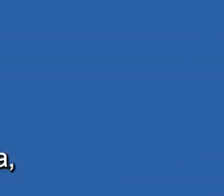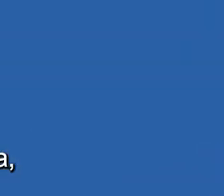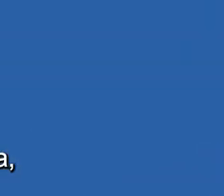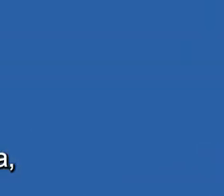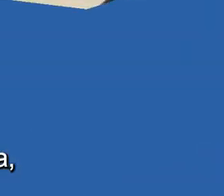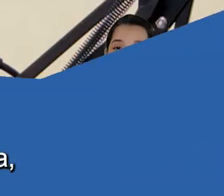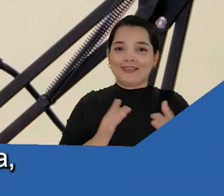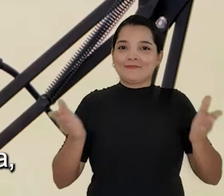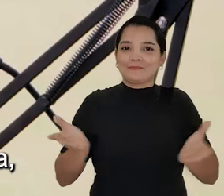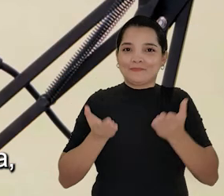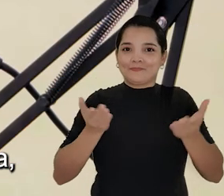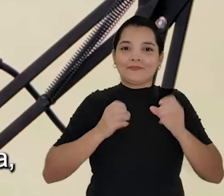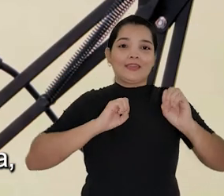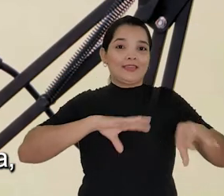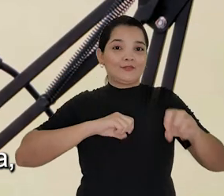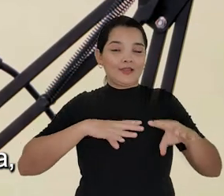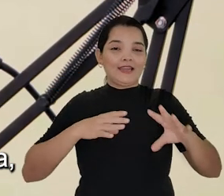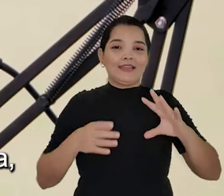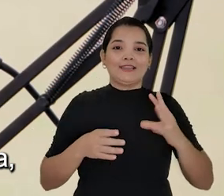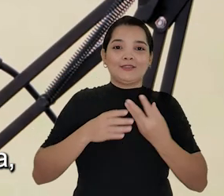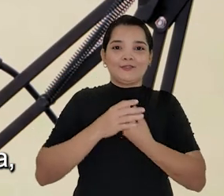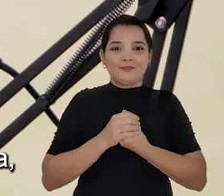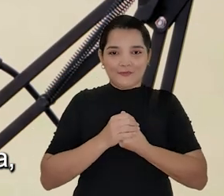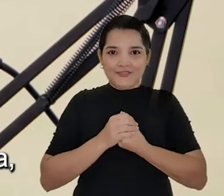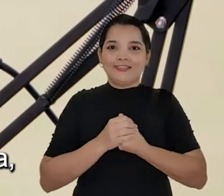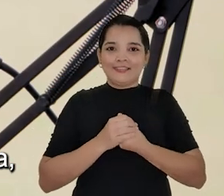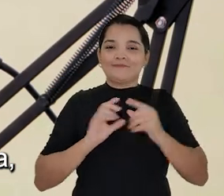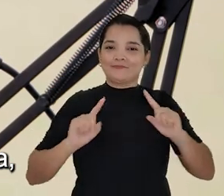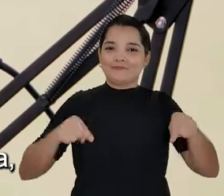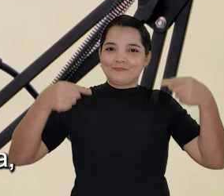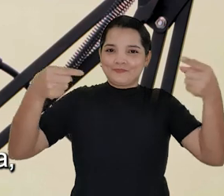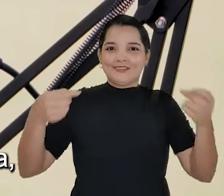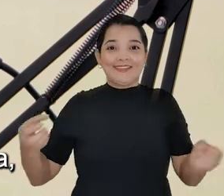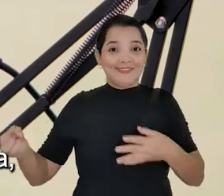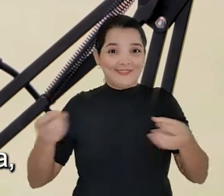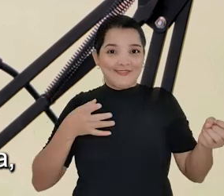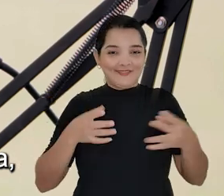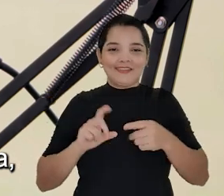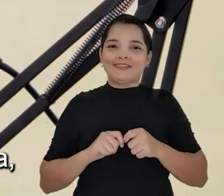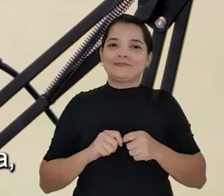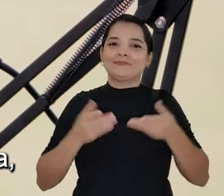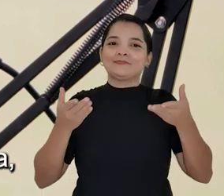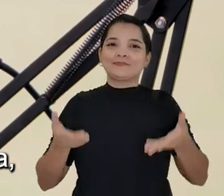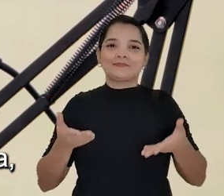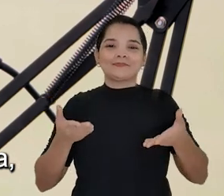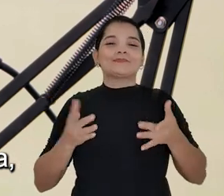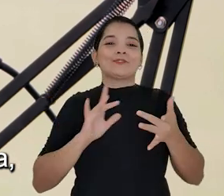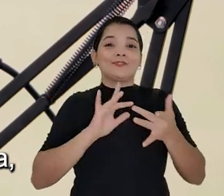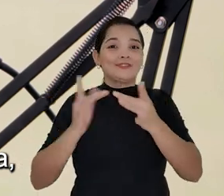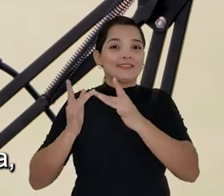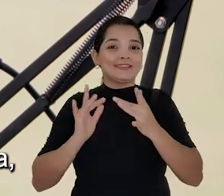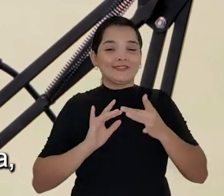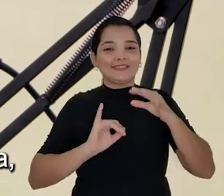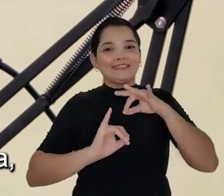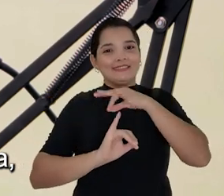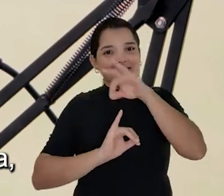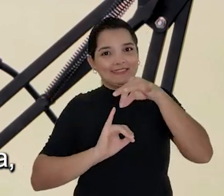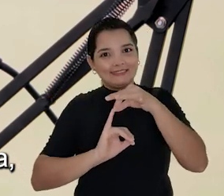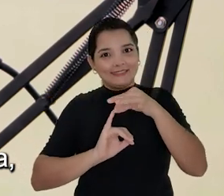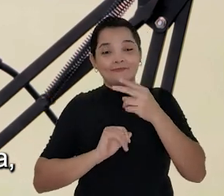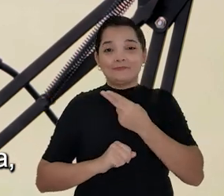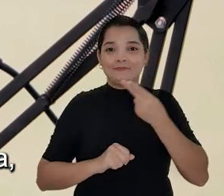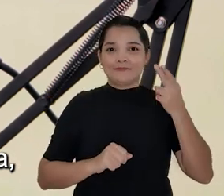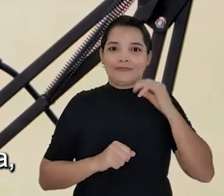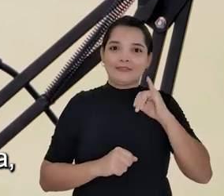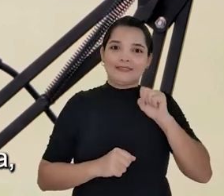conectar para educar incluir e Inovar Este é o conexões ifs eu